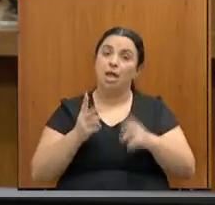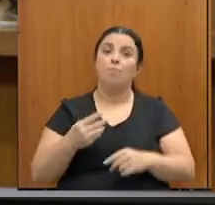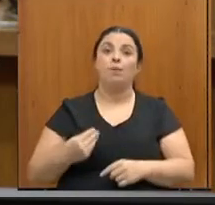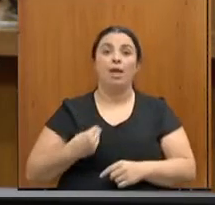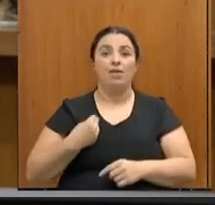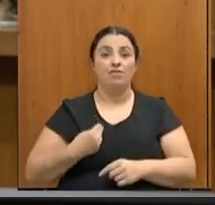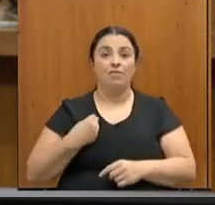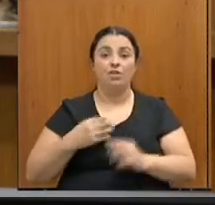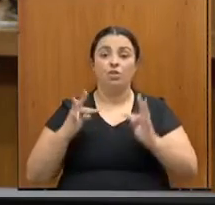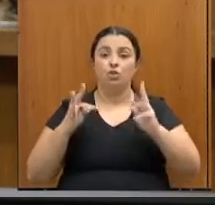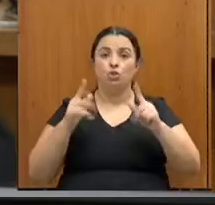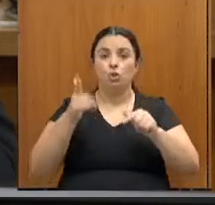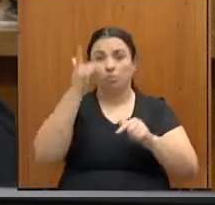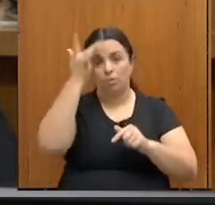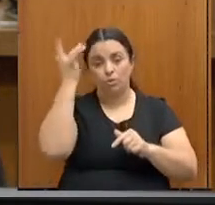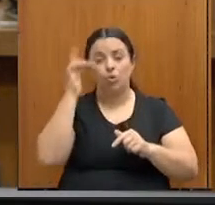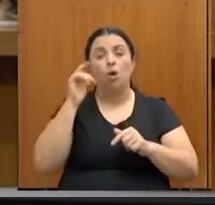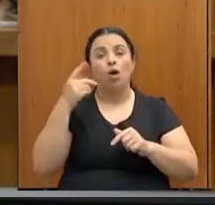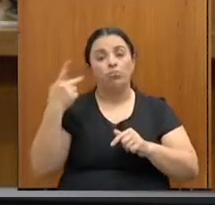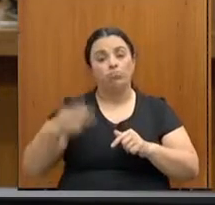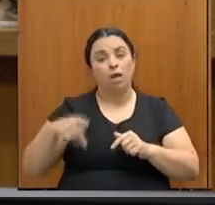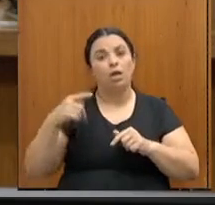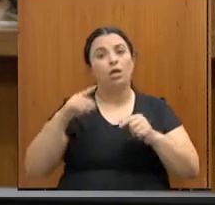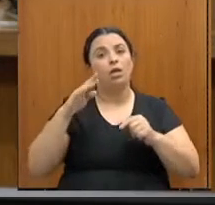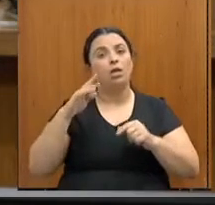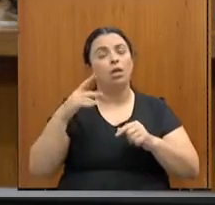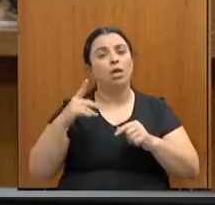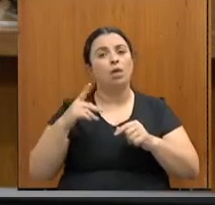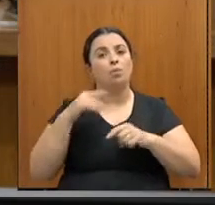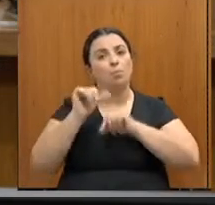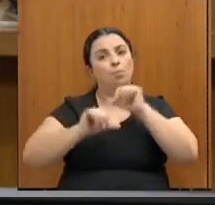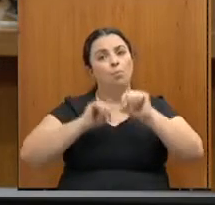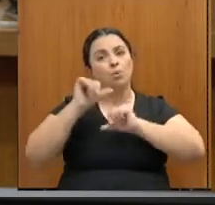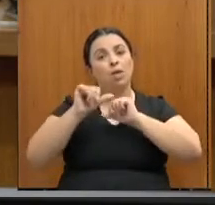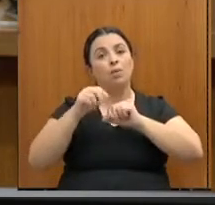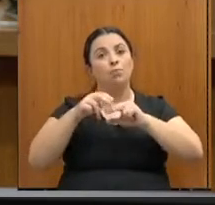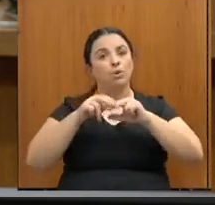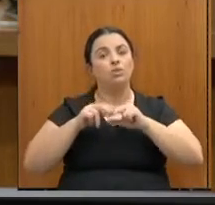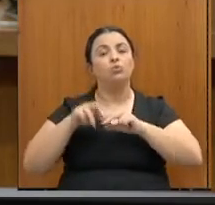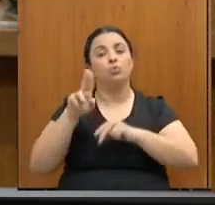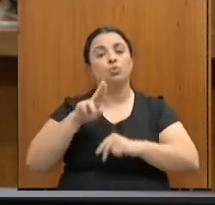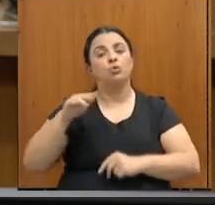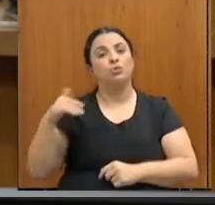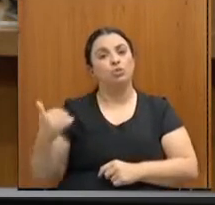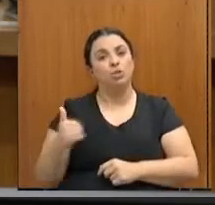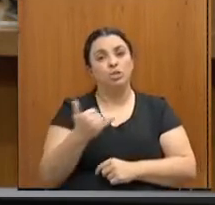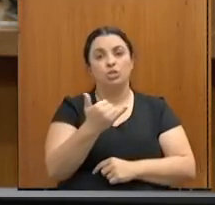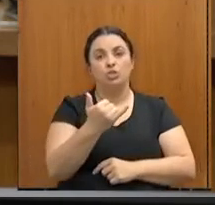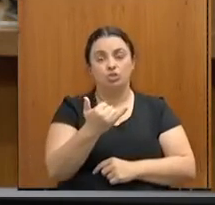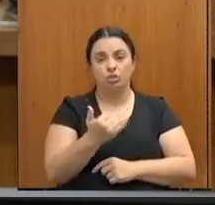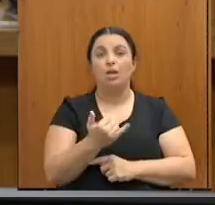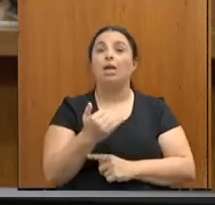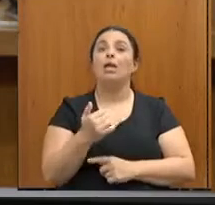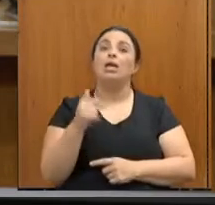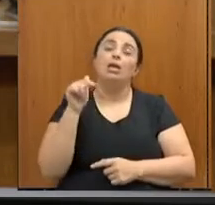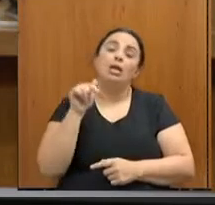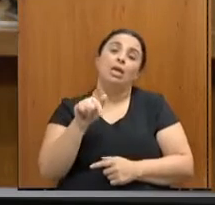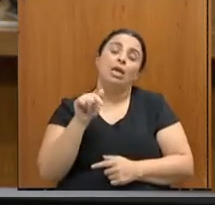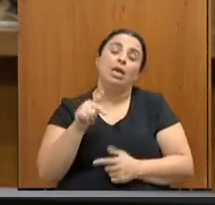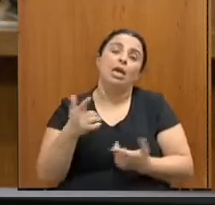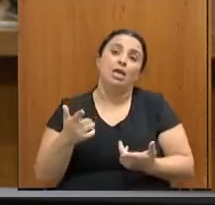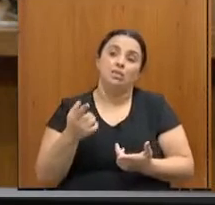dos mineiros com a nossa energia Isso é o que nos move bom e que esse investimento